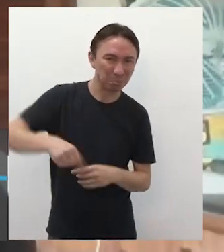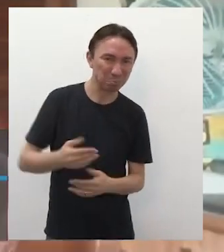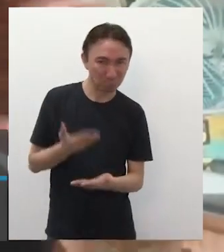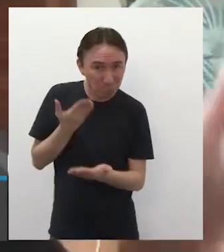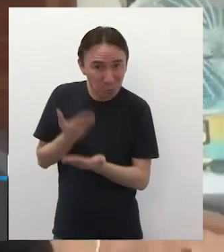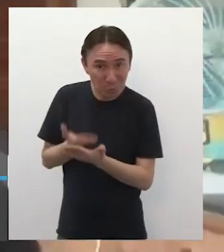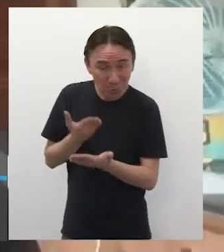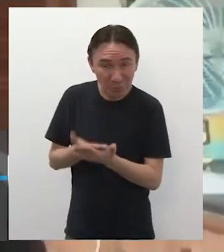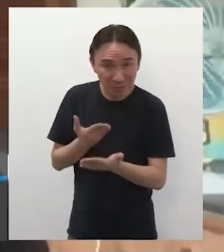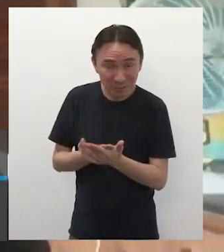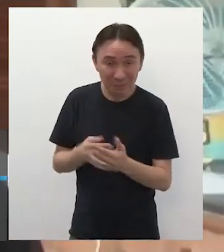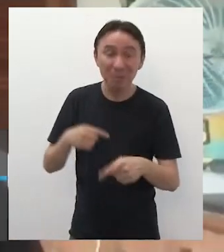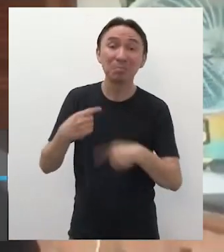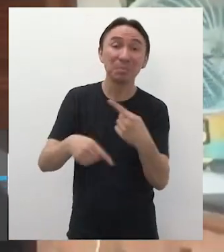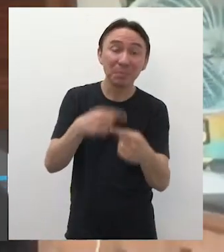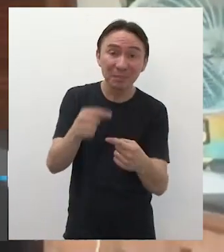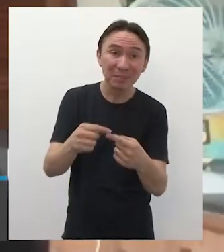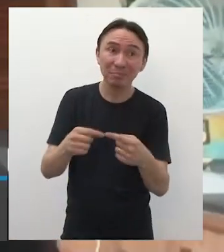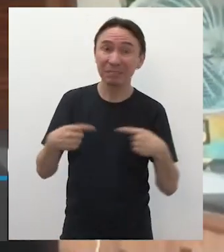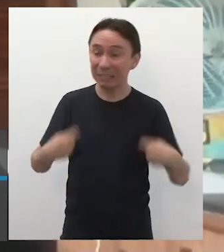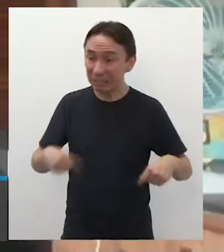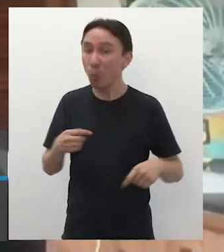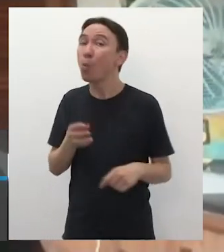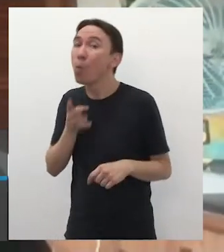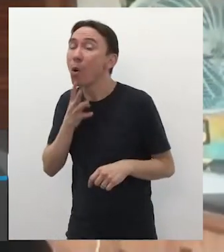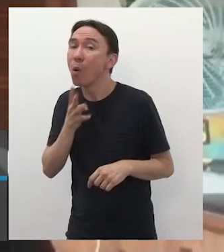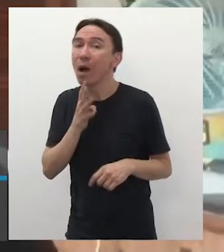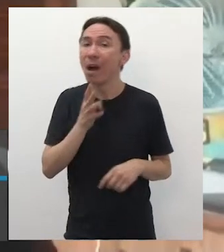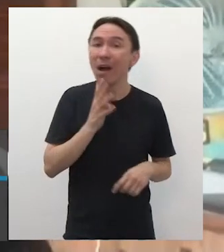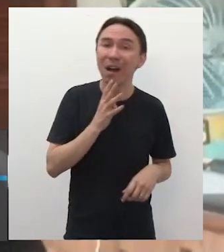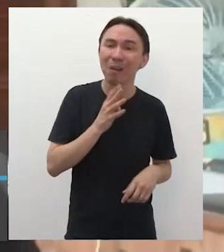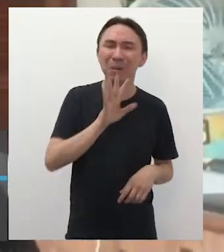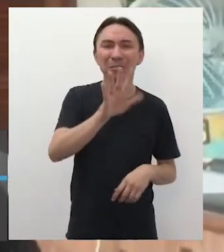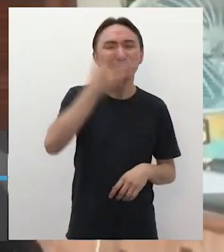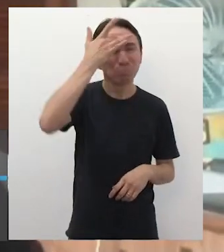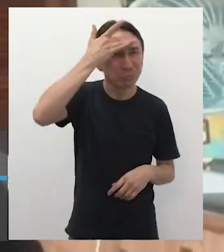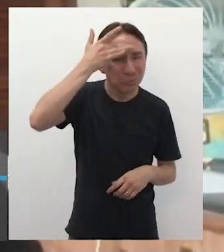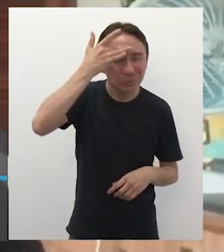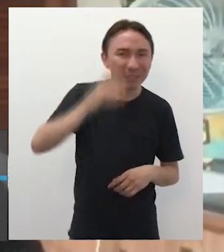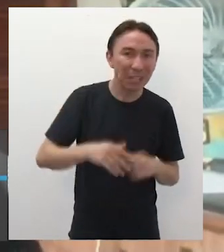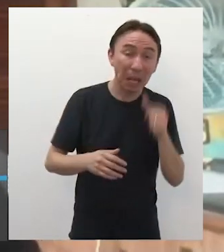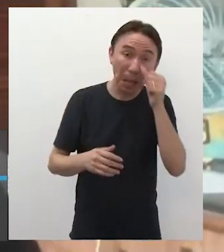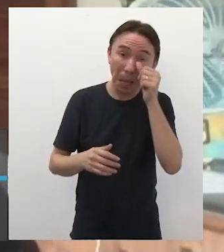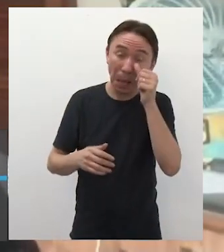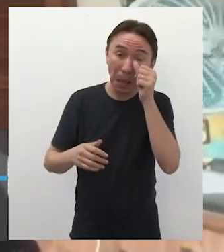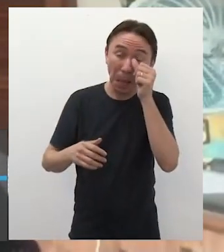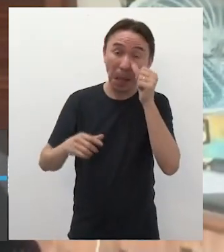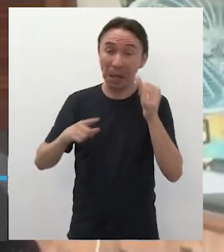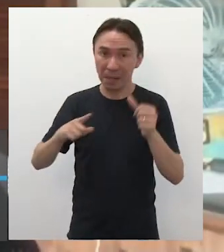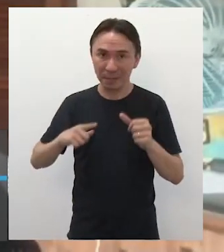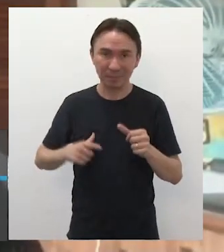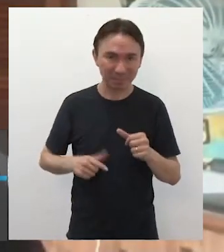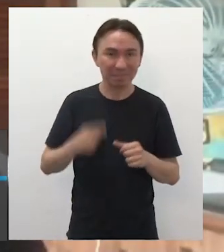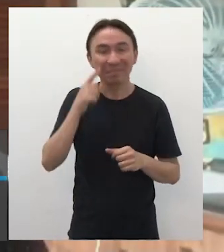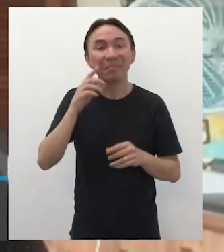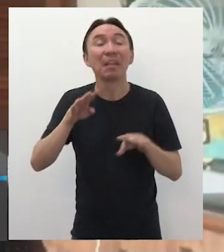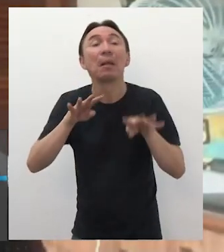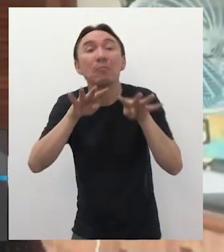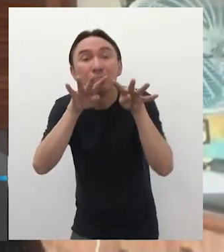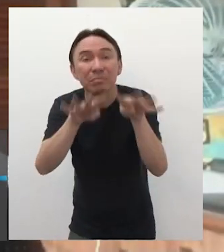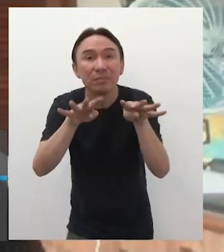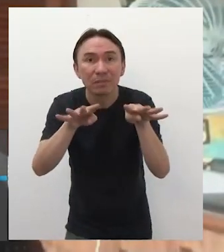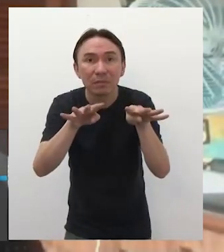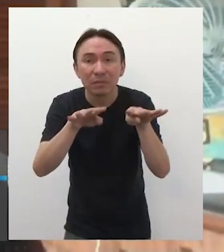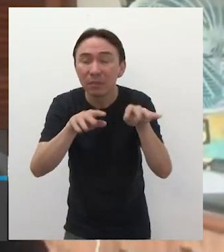tem que conhecer um pouco de tudo. Mas quem assiste, prestem atenção em qualquer programa de televisão.